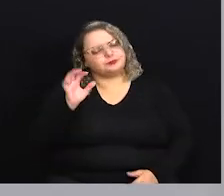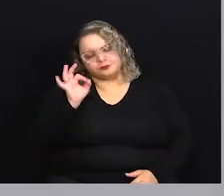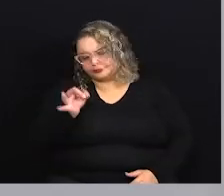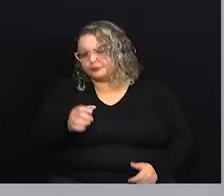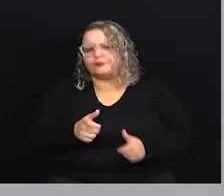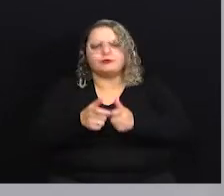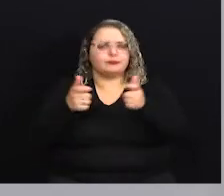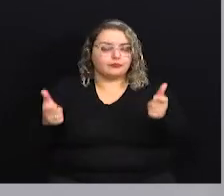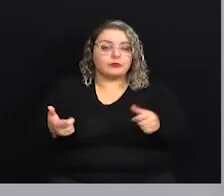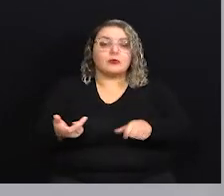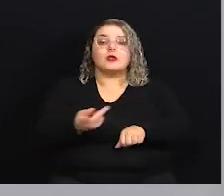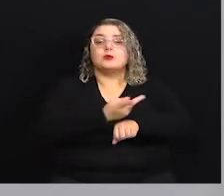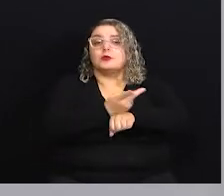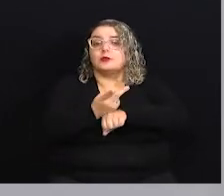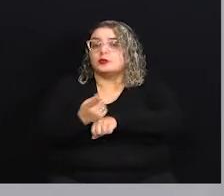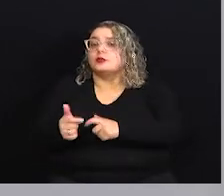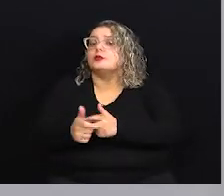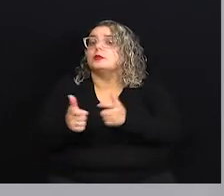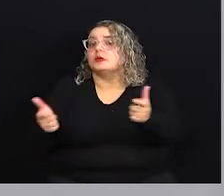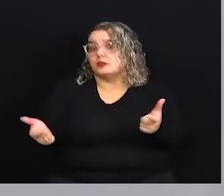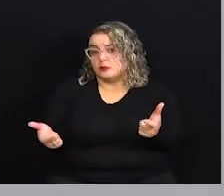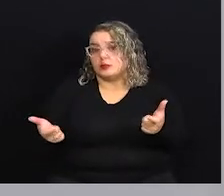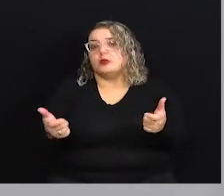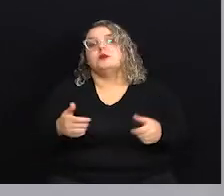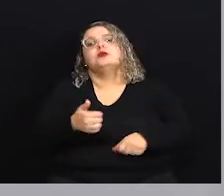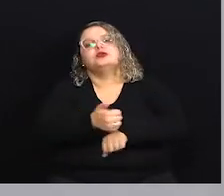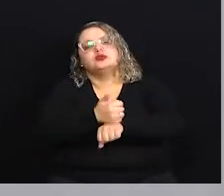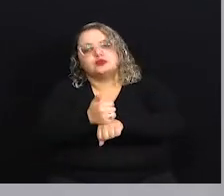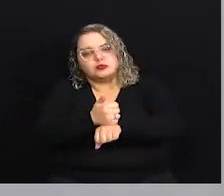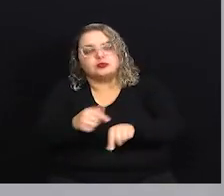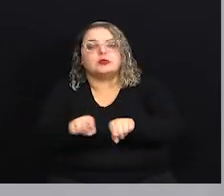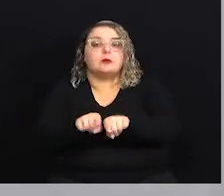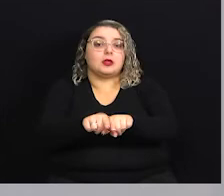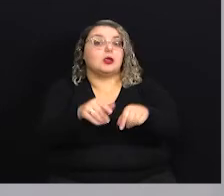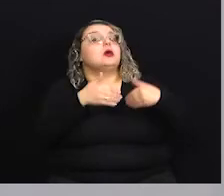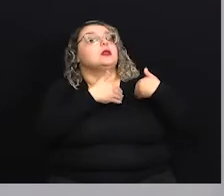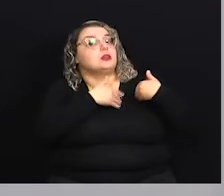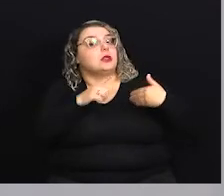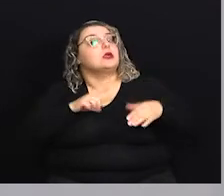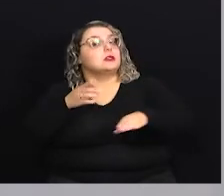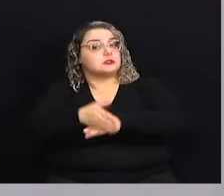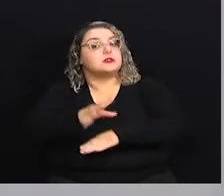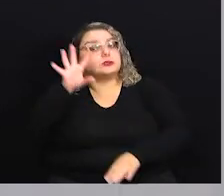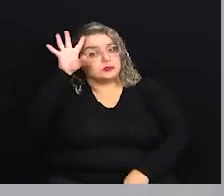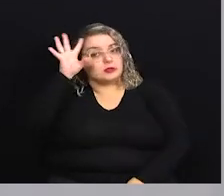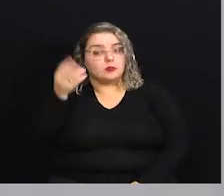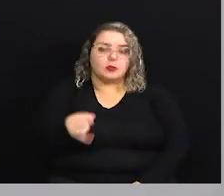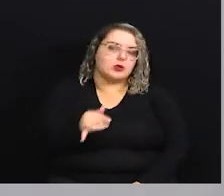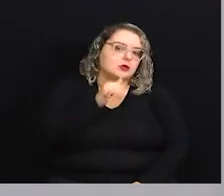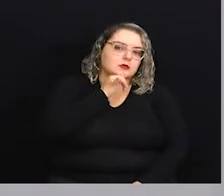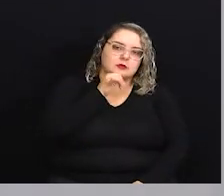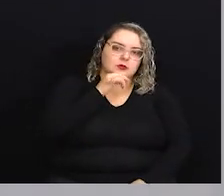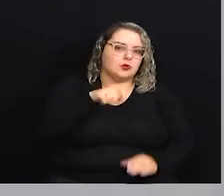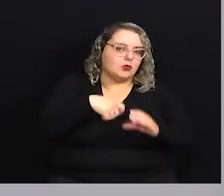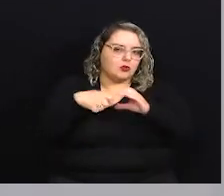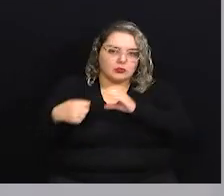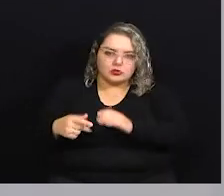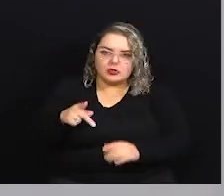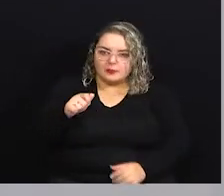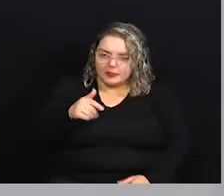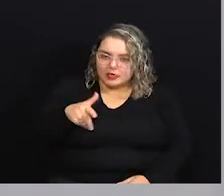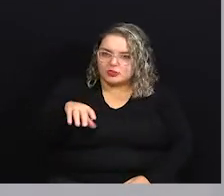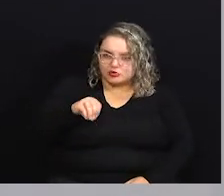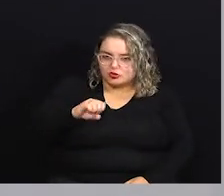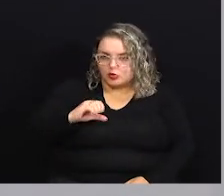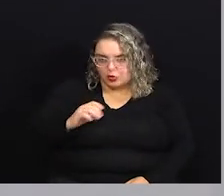certeza que vai continuar crescendo, a gente já tem uma grande procura, tanto pelos profissionais quanto os tutores que já têm acesso a esse conhecimento, como, por